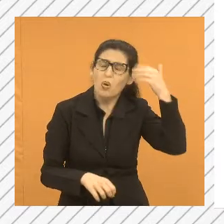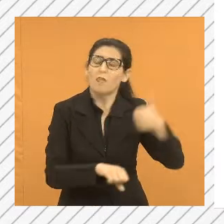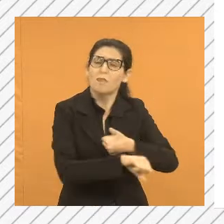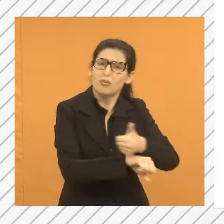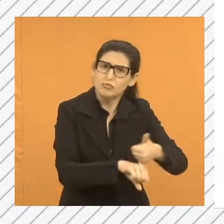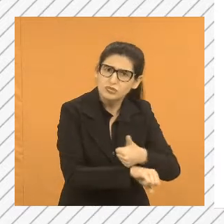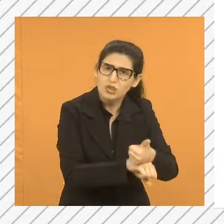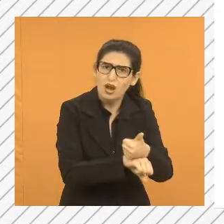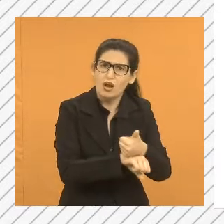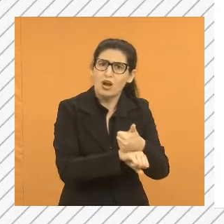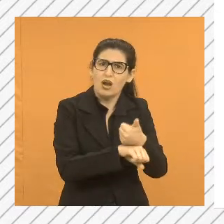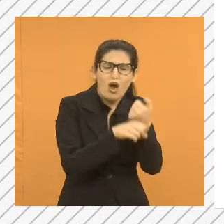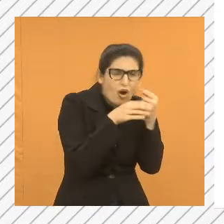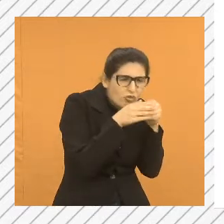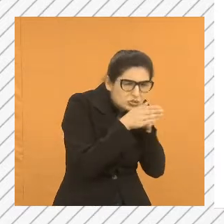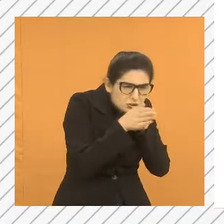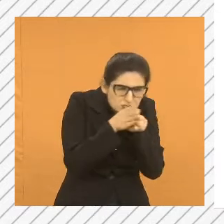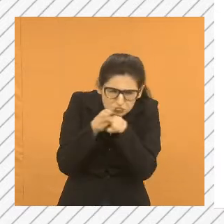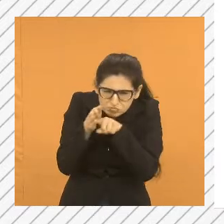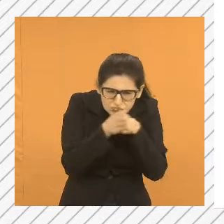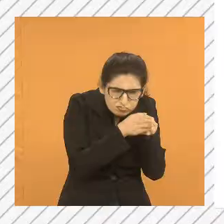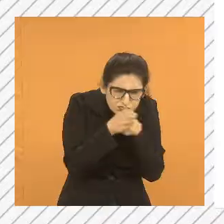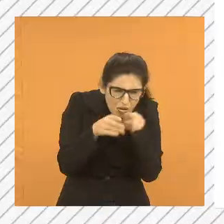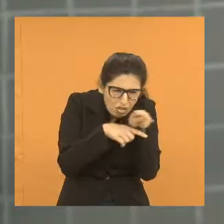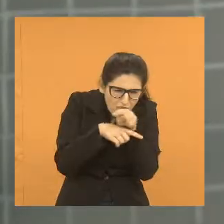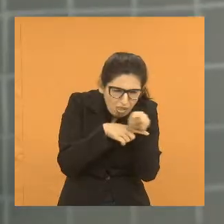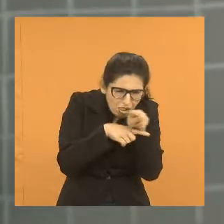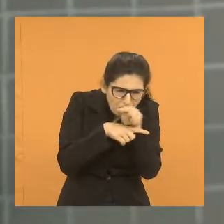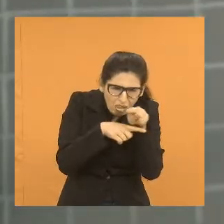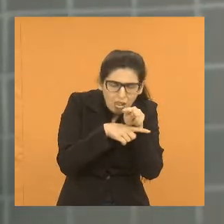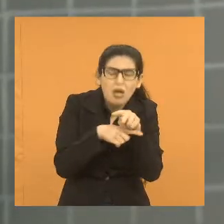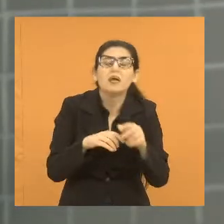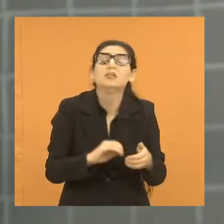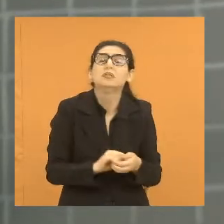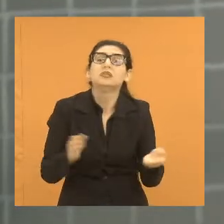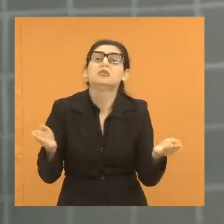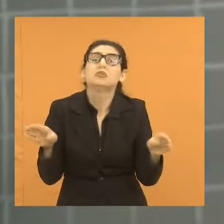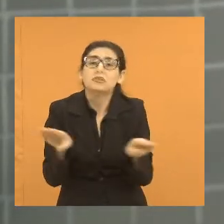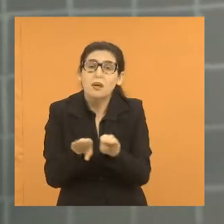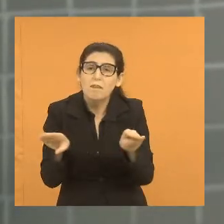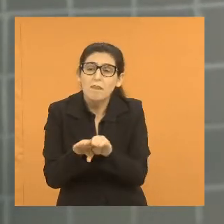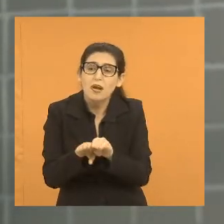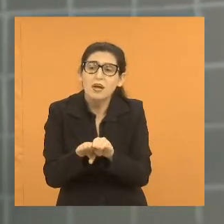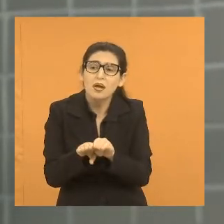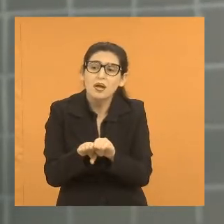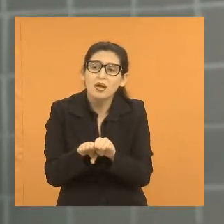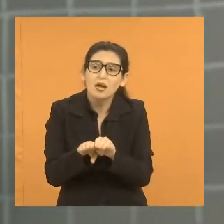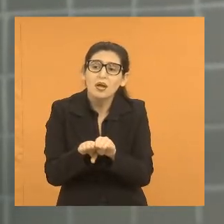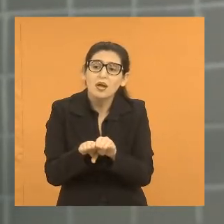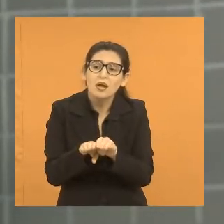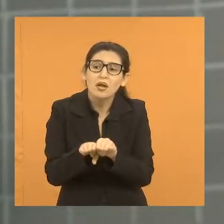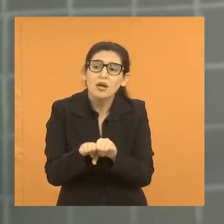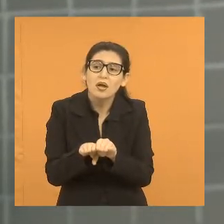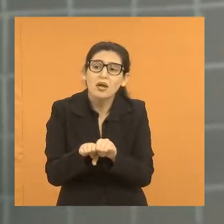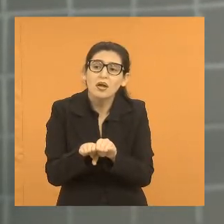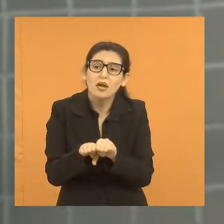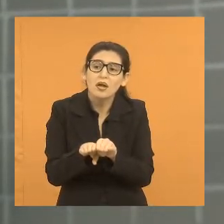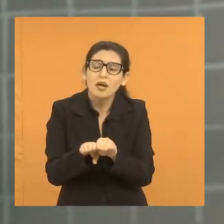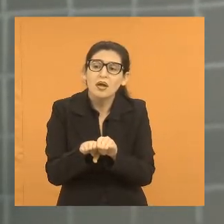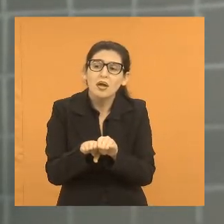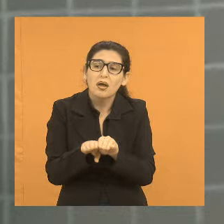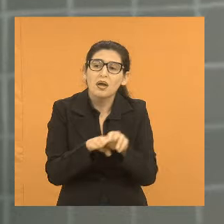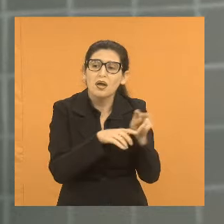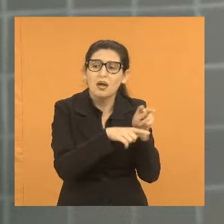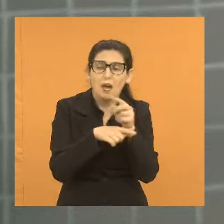colegas de fiscalização e tal, e agora, mais recentemente, a fertilidade da vigilância